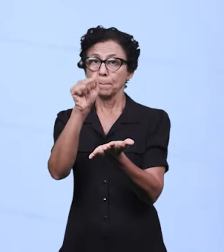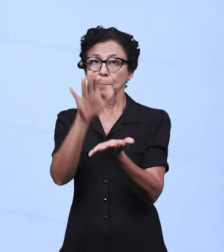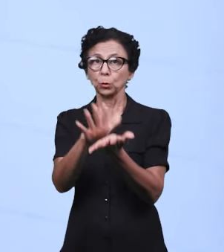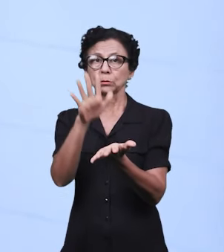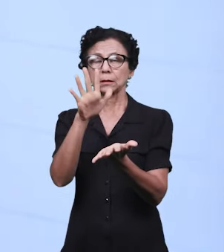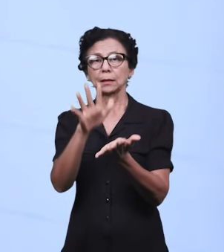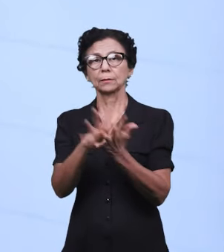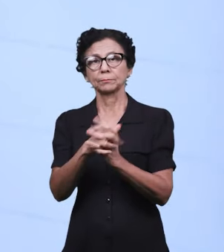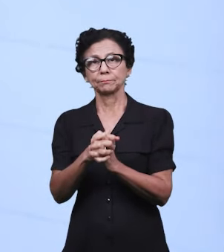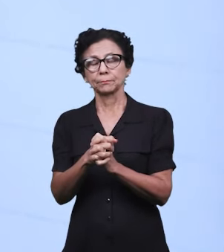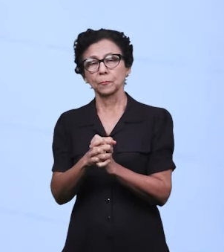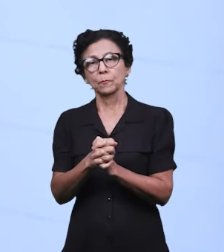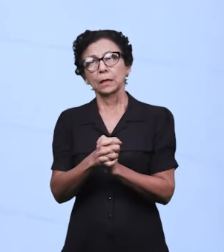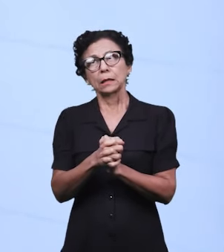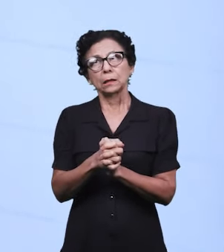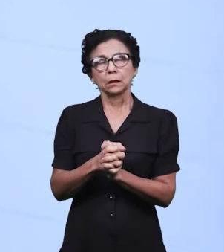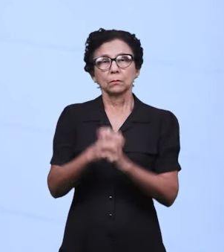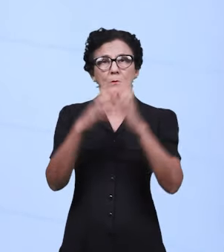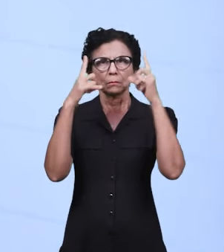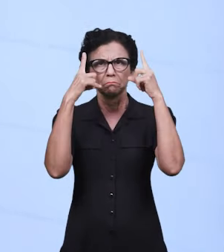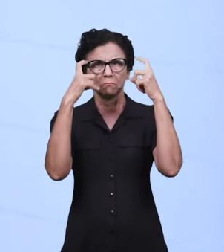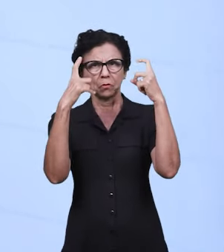uma agressão